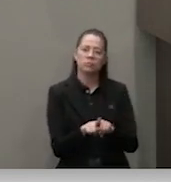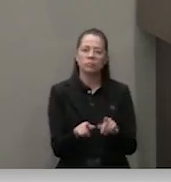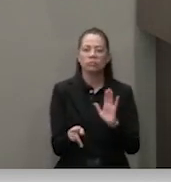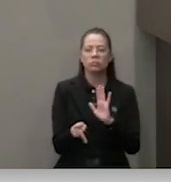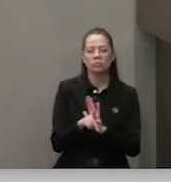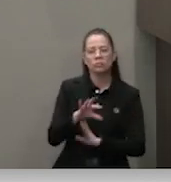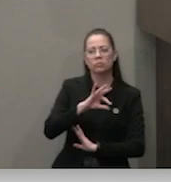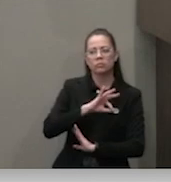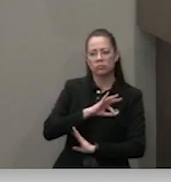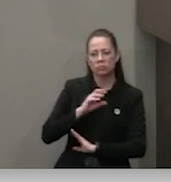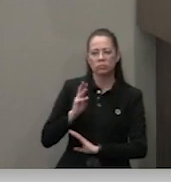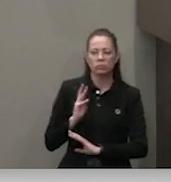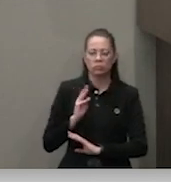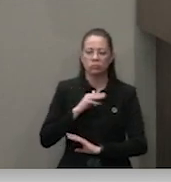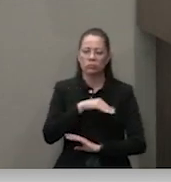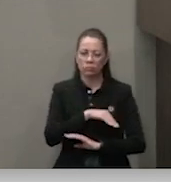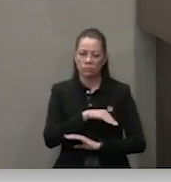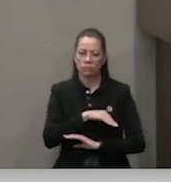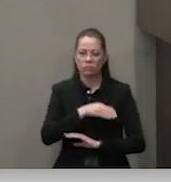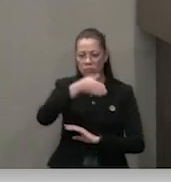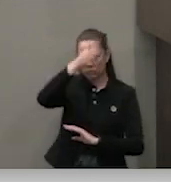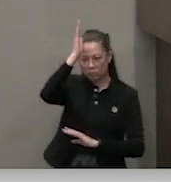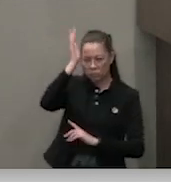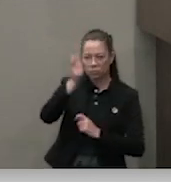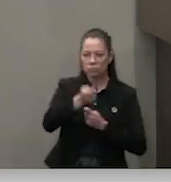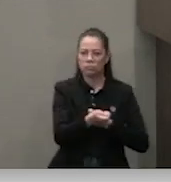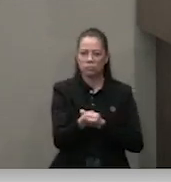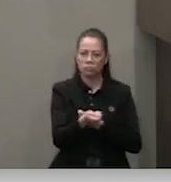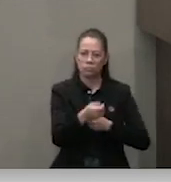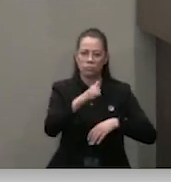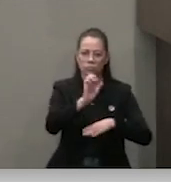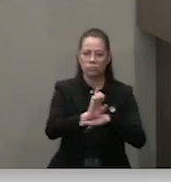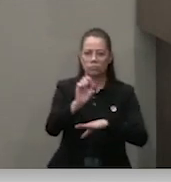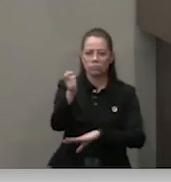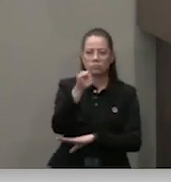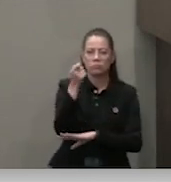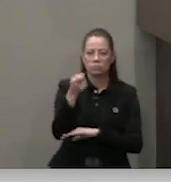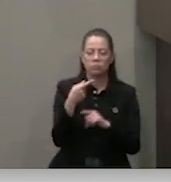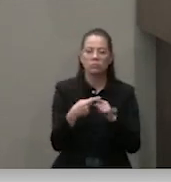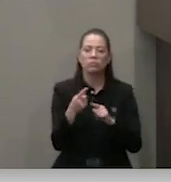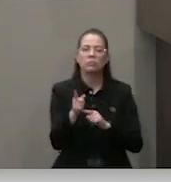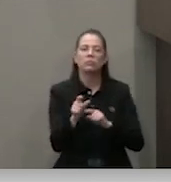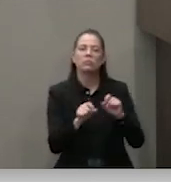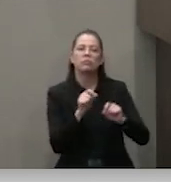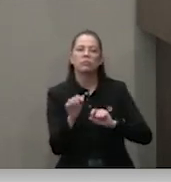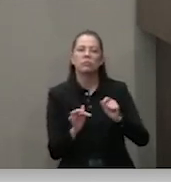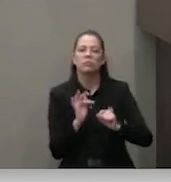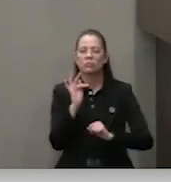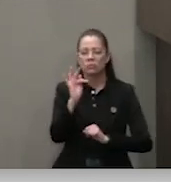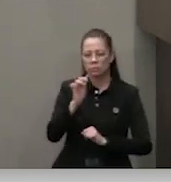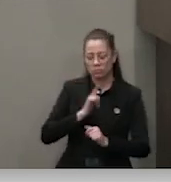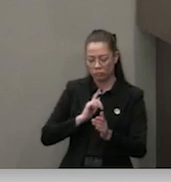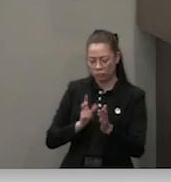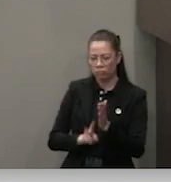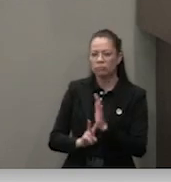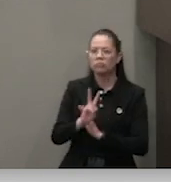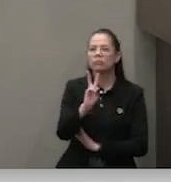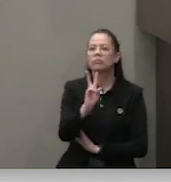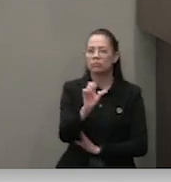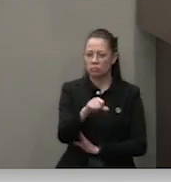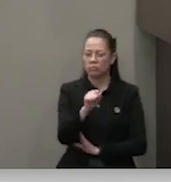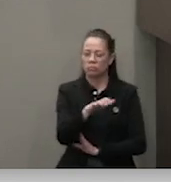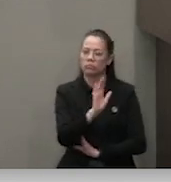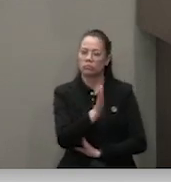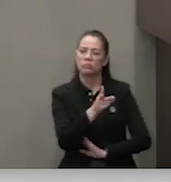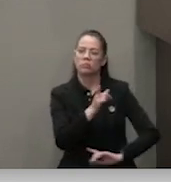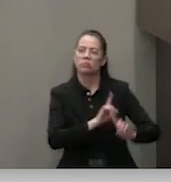policiais militares e nossos Bombeiros Militares do Estado do Rio Grande do Sul pois é algo Federal que tem validade alguns estados já